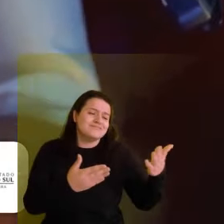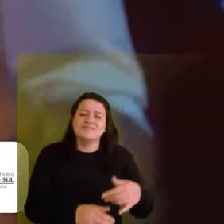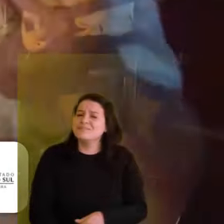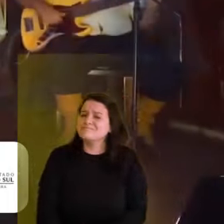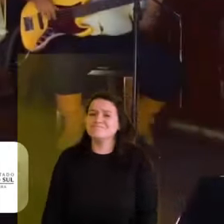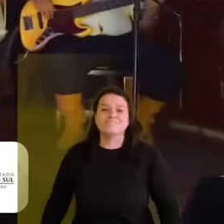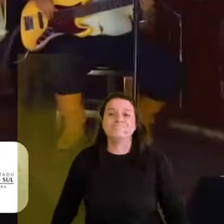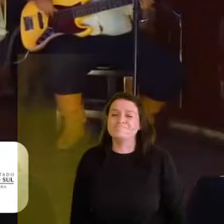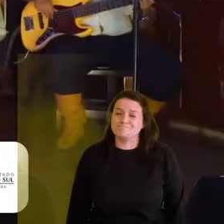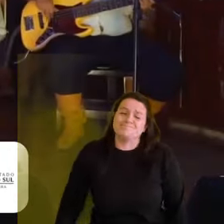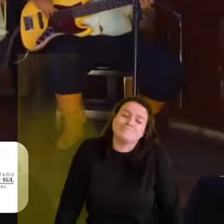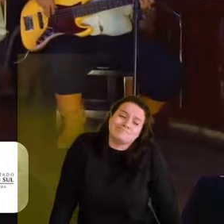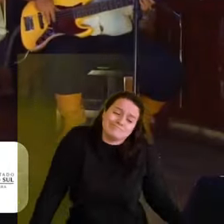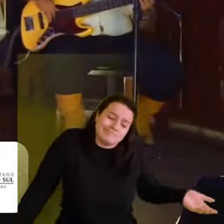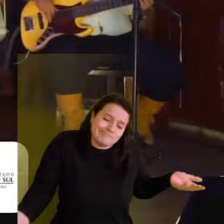seu.